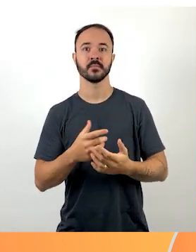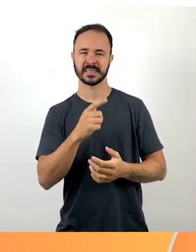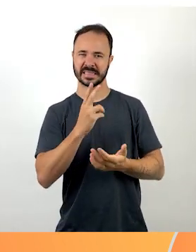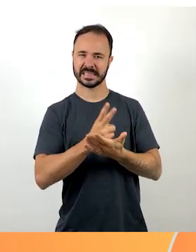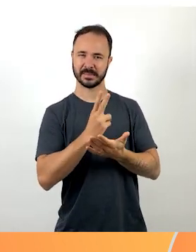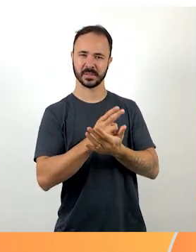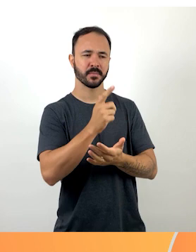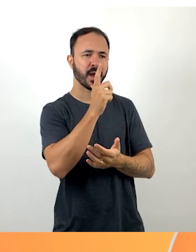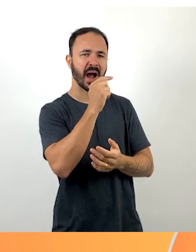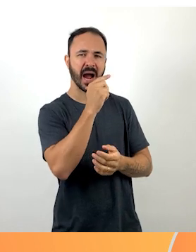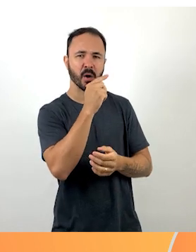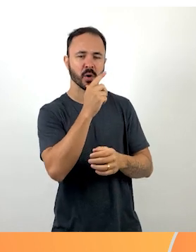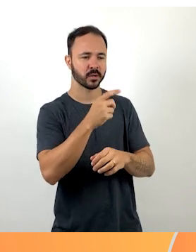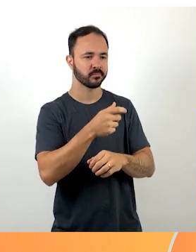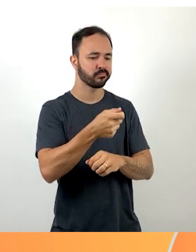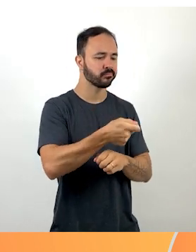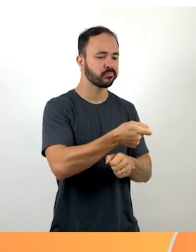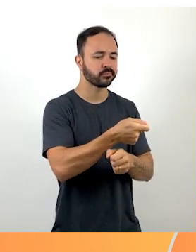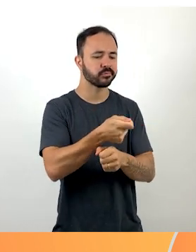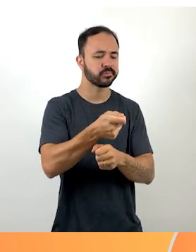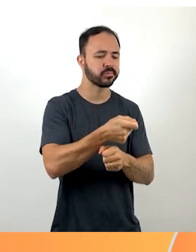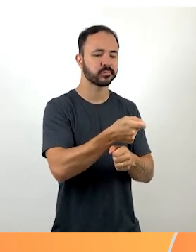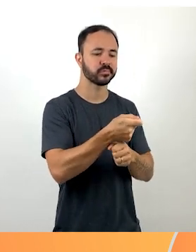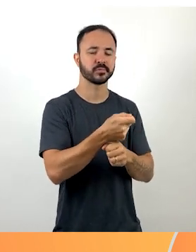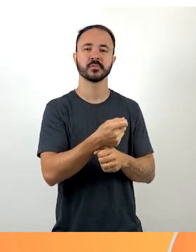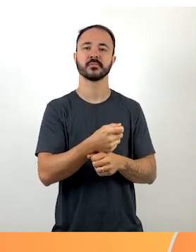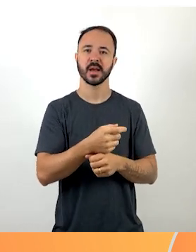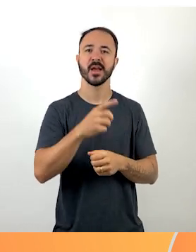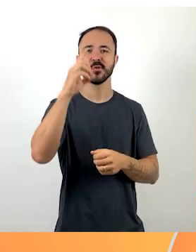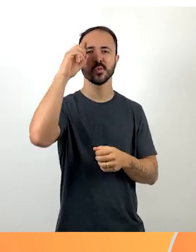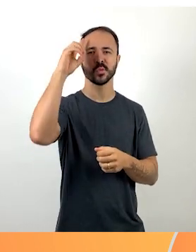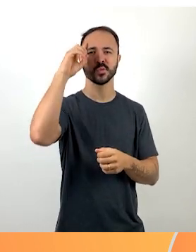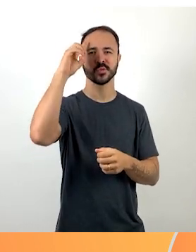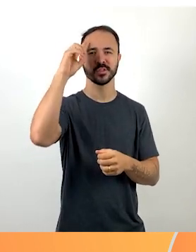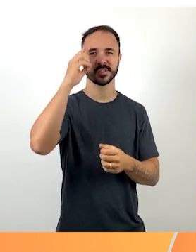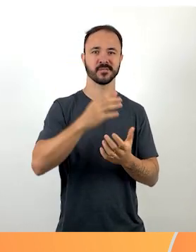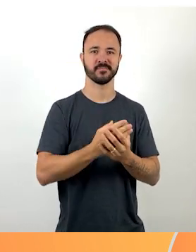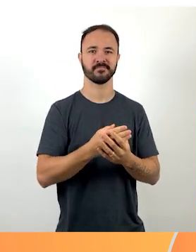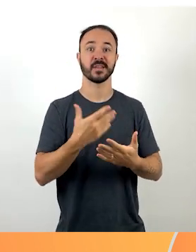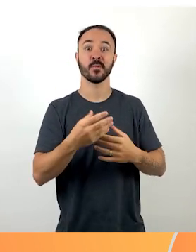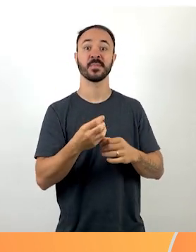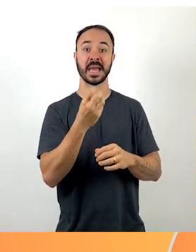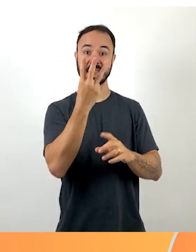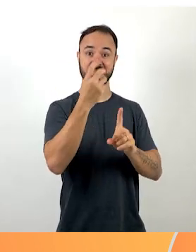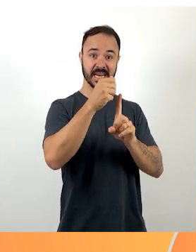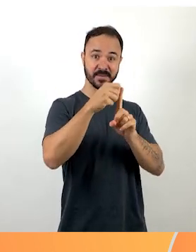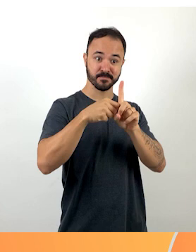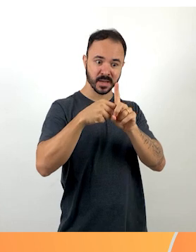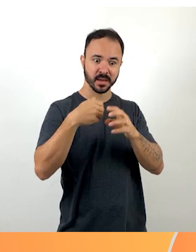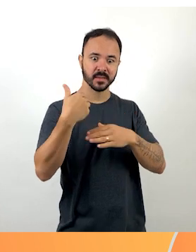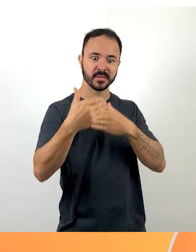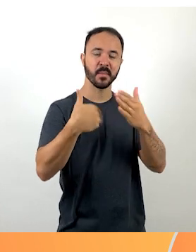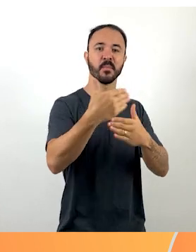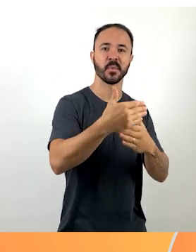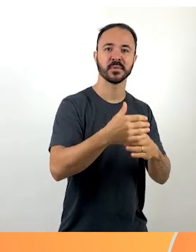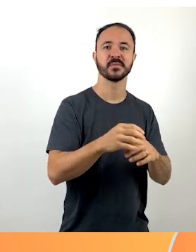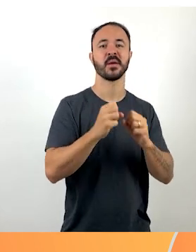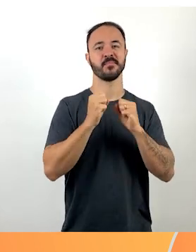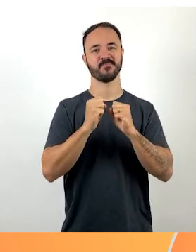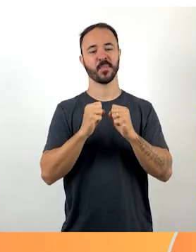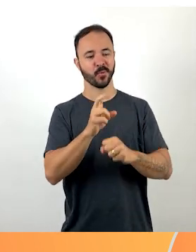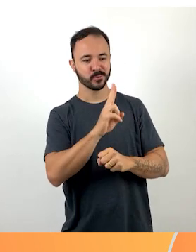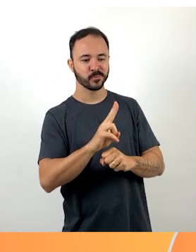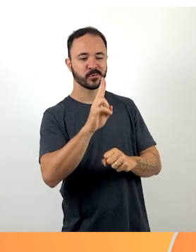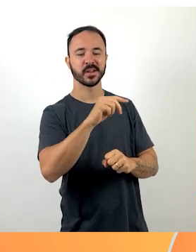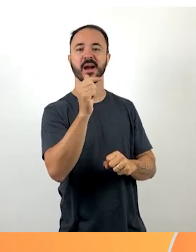essa terra, devido à decomposição dos micro-organismos, já está pronta para ser utilizada em canteiros da horta, porque ela está extremamente adubada.